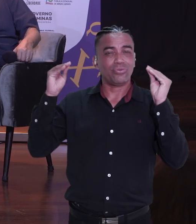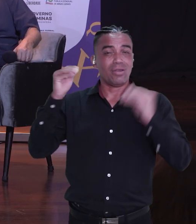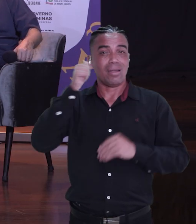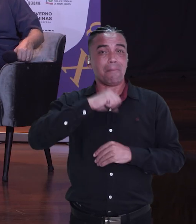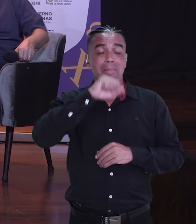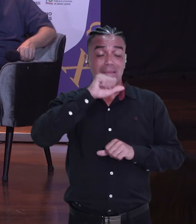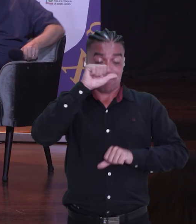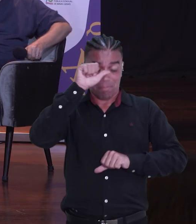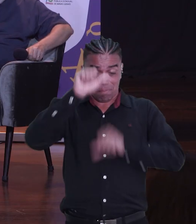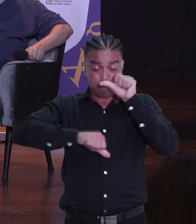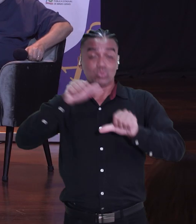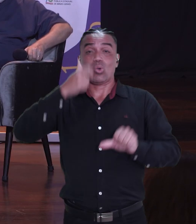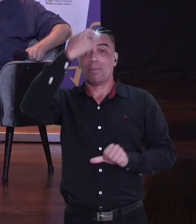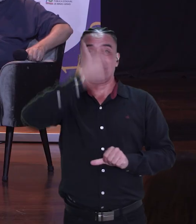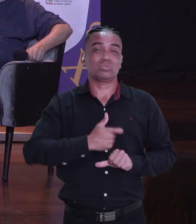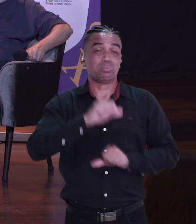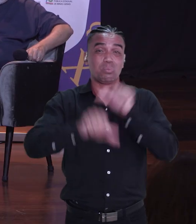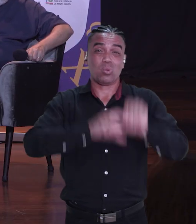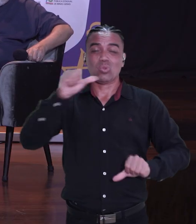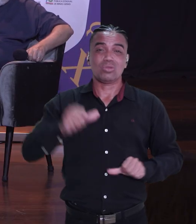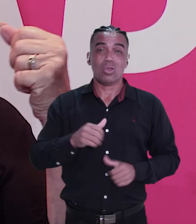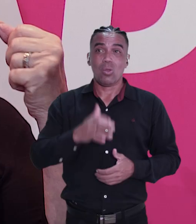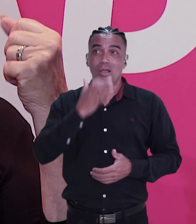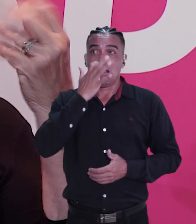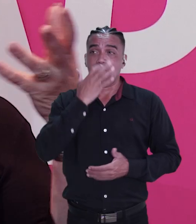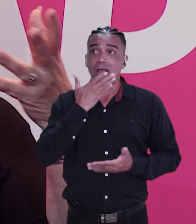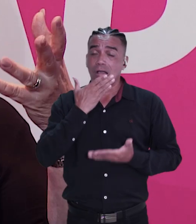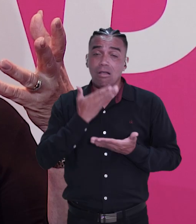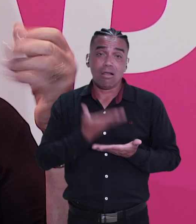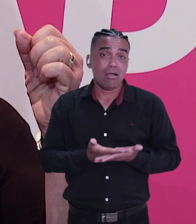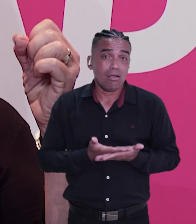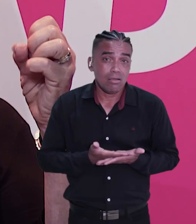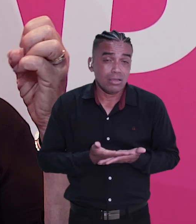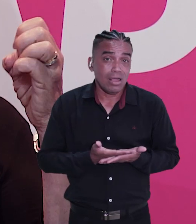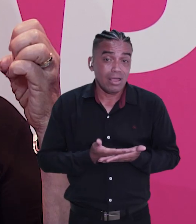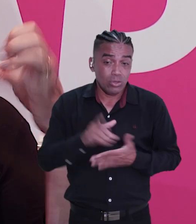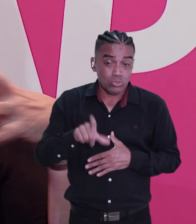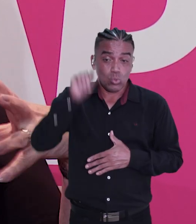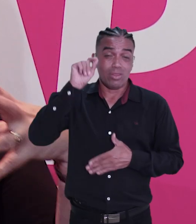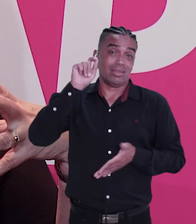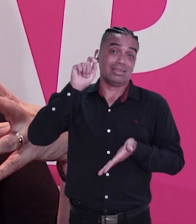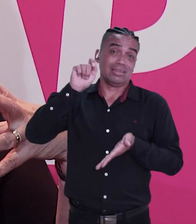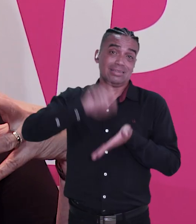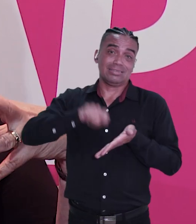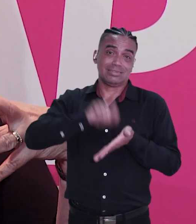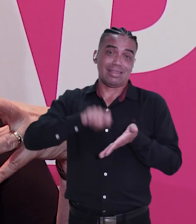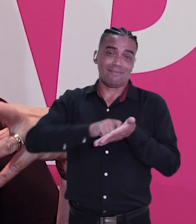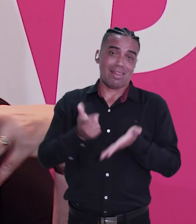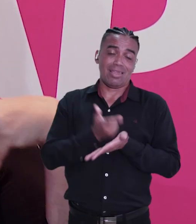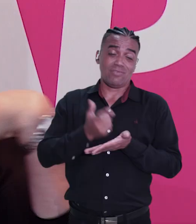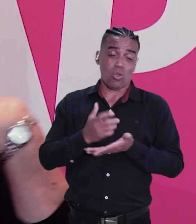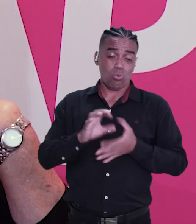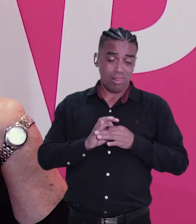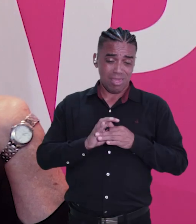mãe se transformou em outra pessoa. Então, essas coisas me impressionavam muito, e eu decidi escrever esse livro, mas